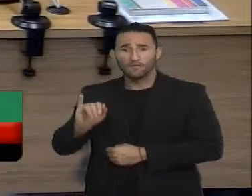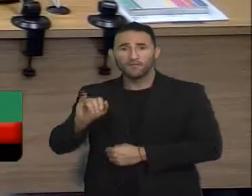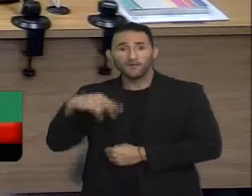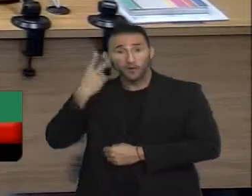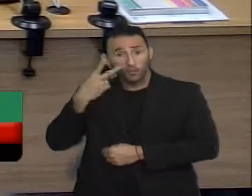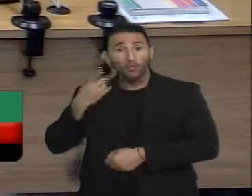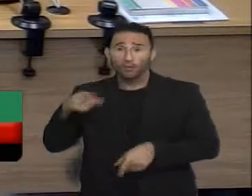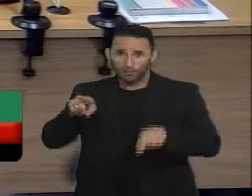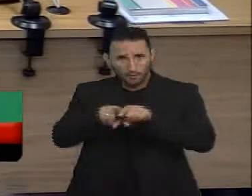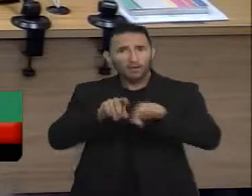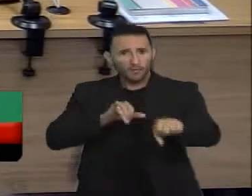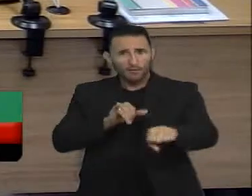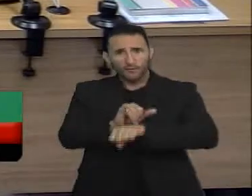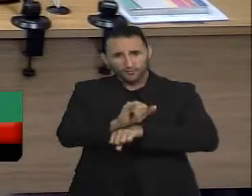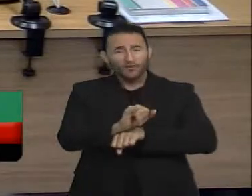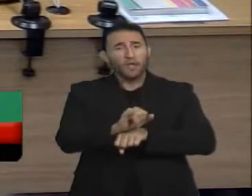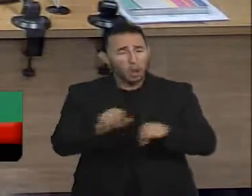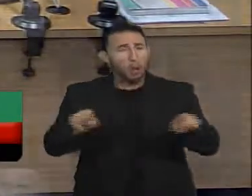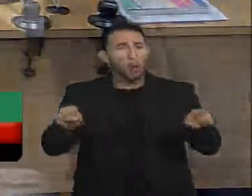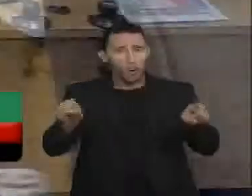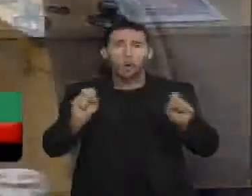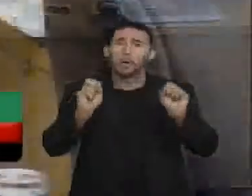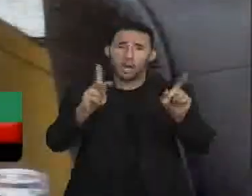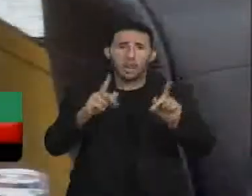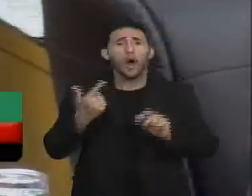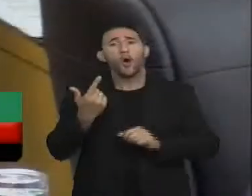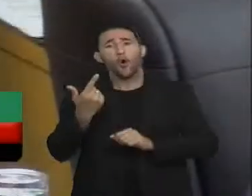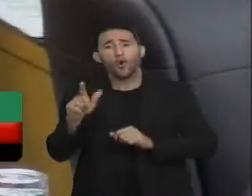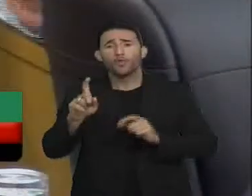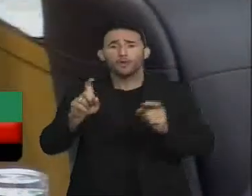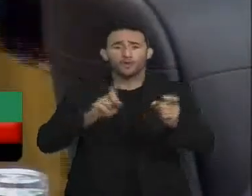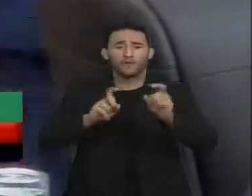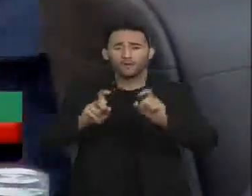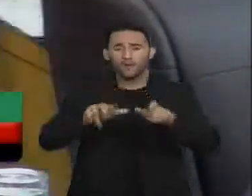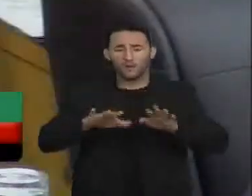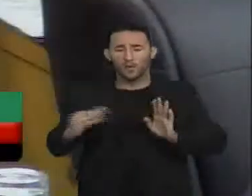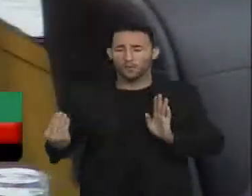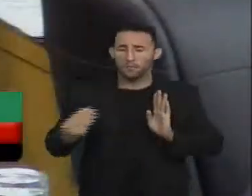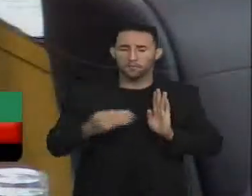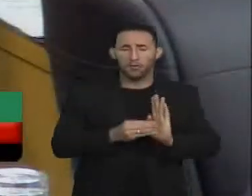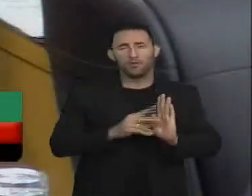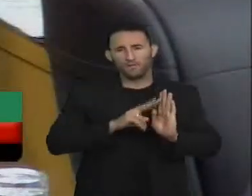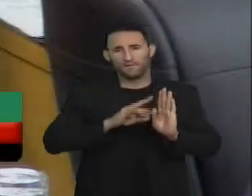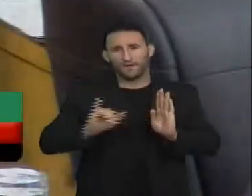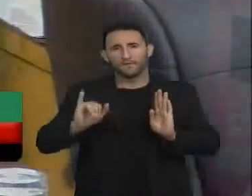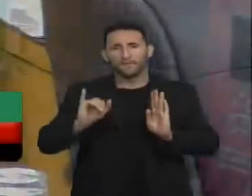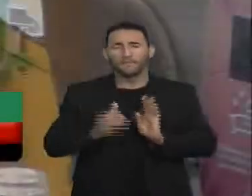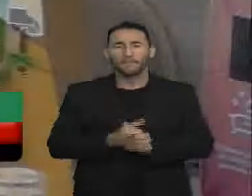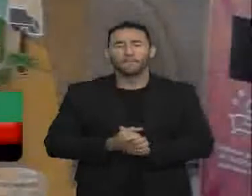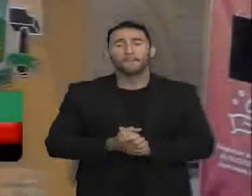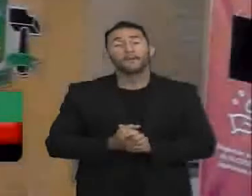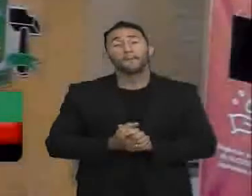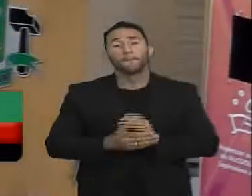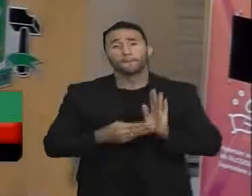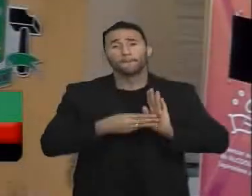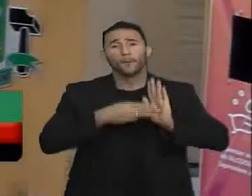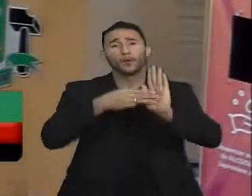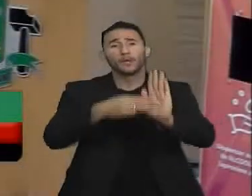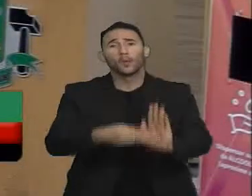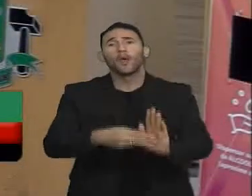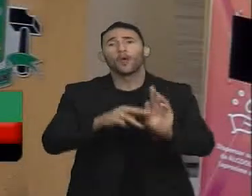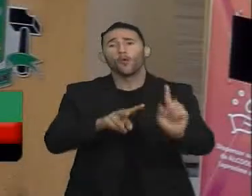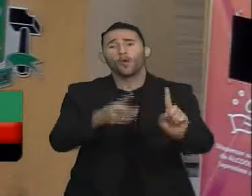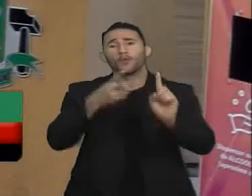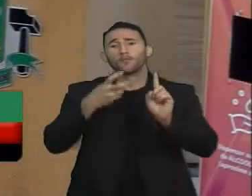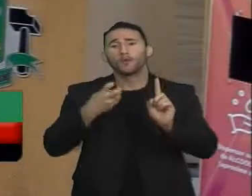vereador ausente. Na ausência do vereador, será pautado na próxima sessão. Moção de reconhecimento